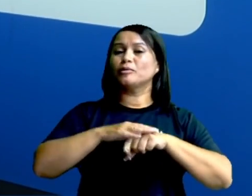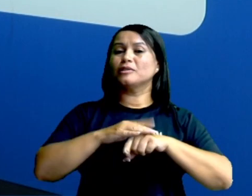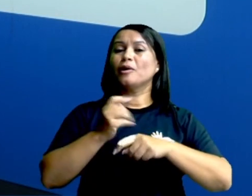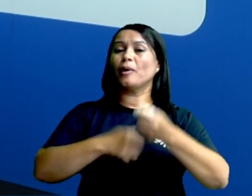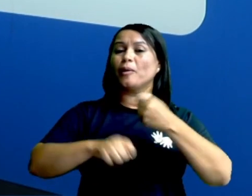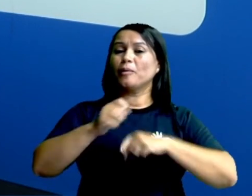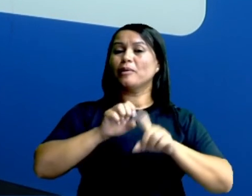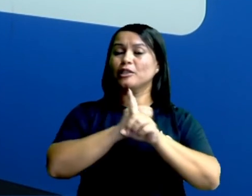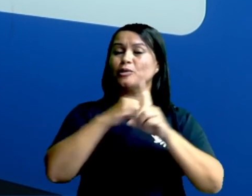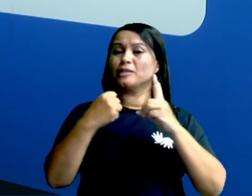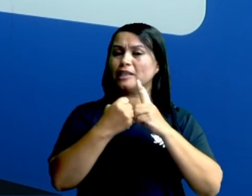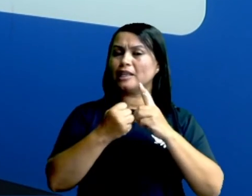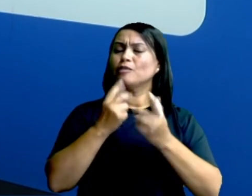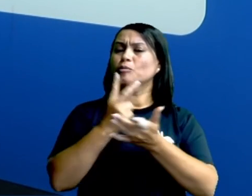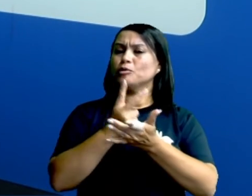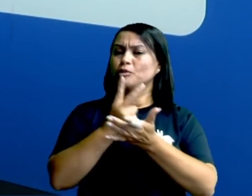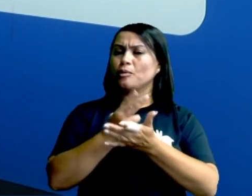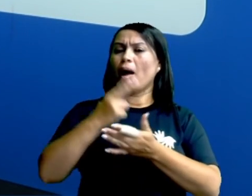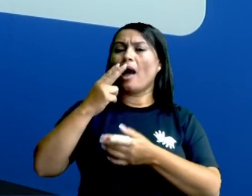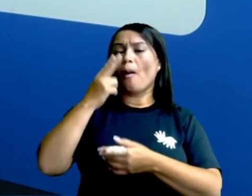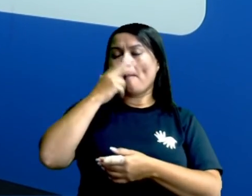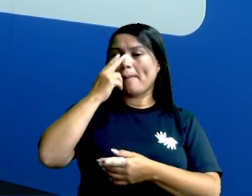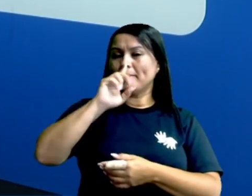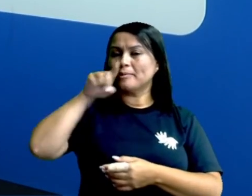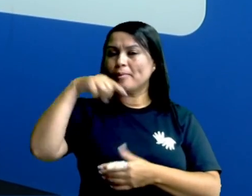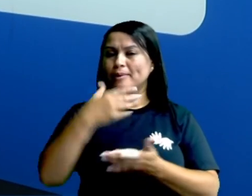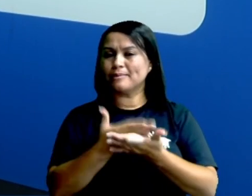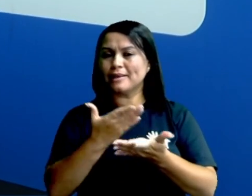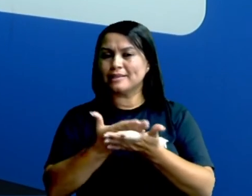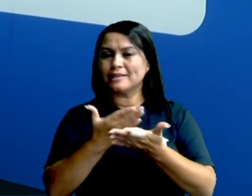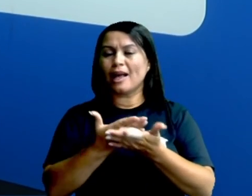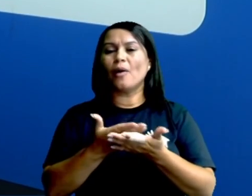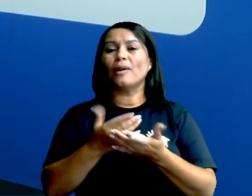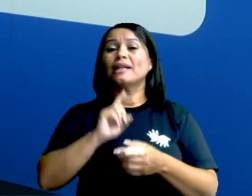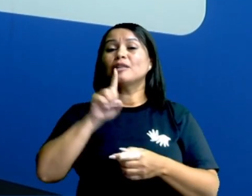sociedade, e a gente vai continuar com a mesma pegada nas próximas aulas para as